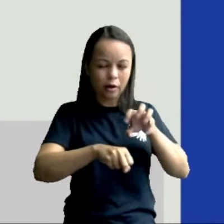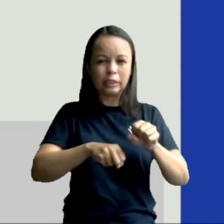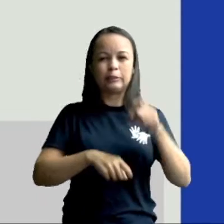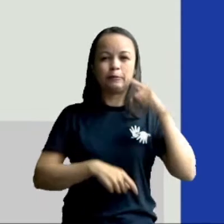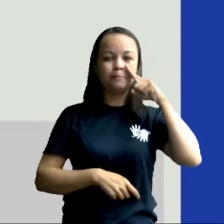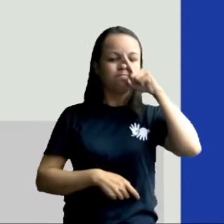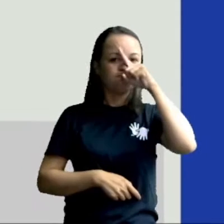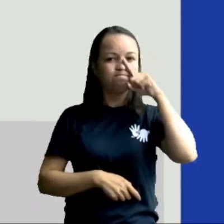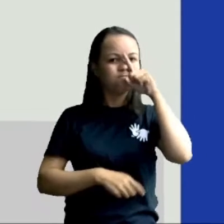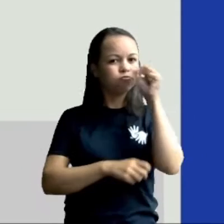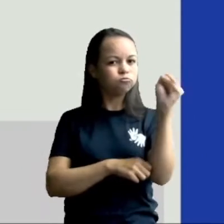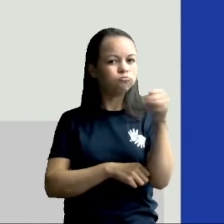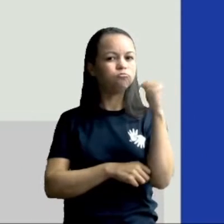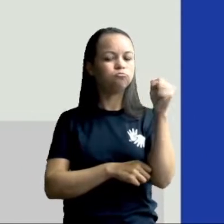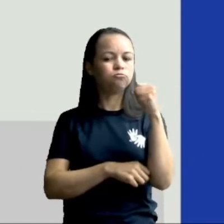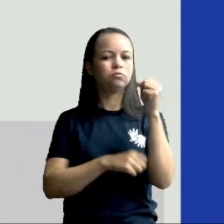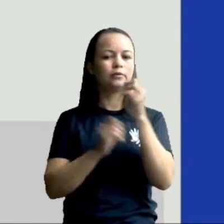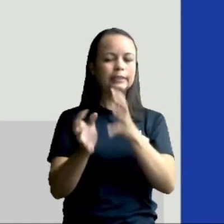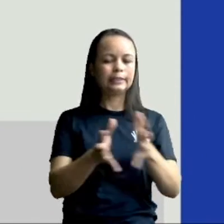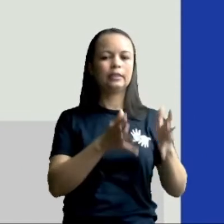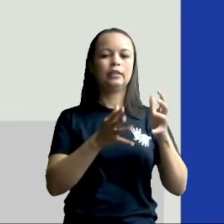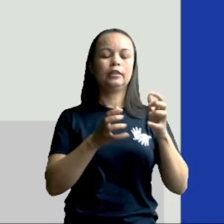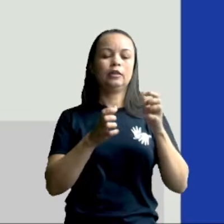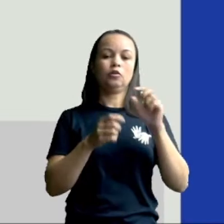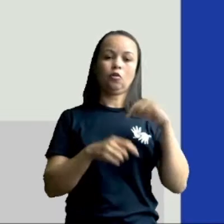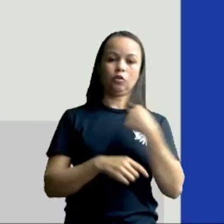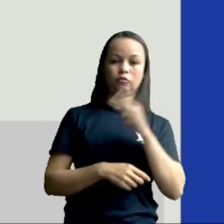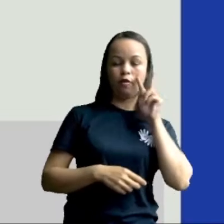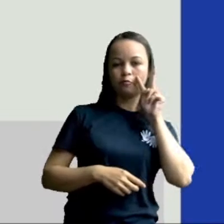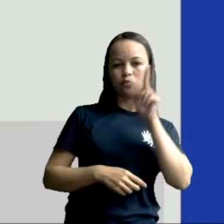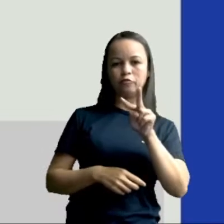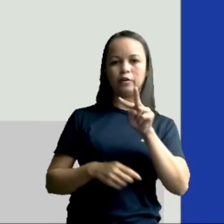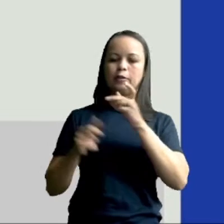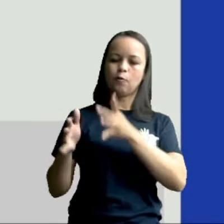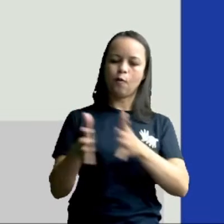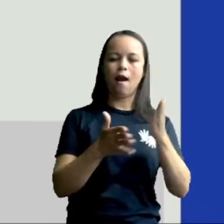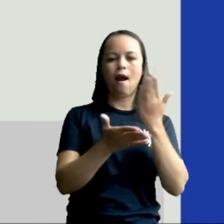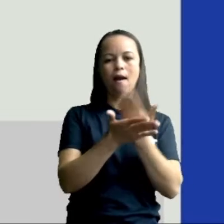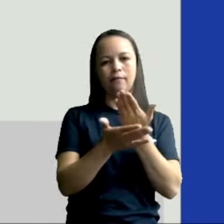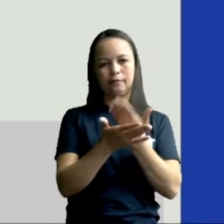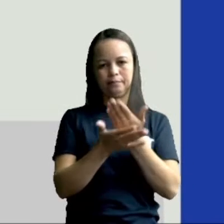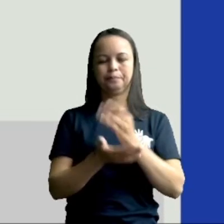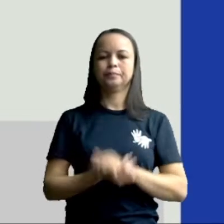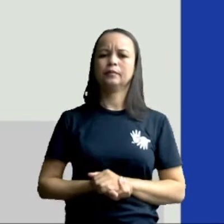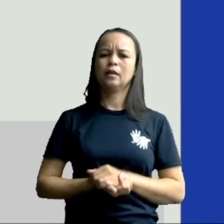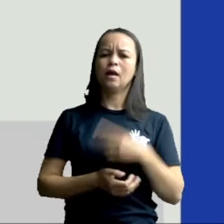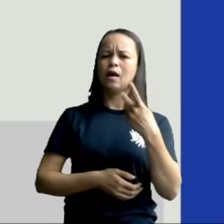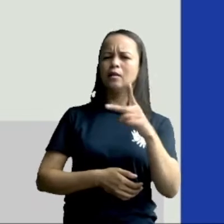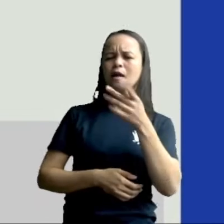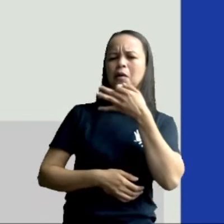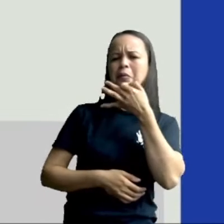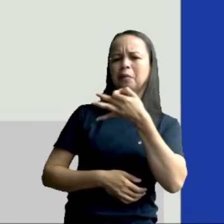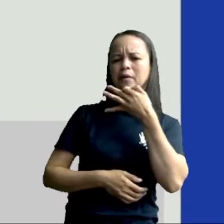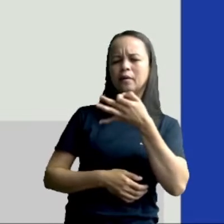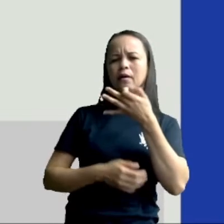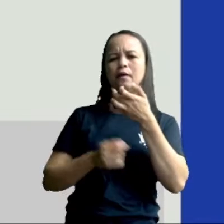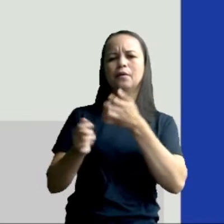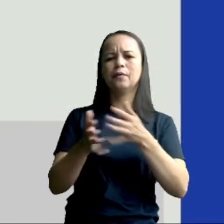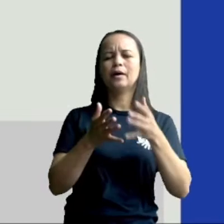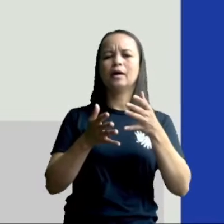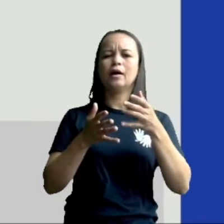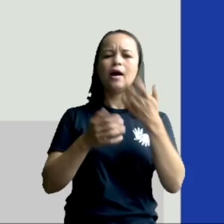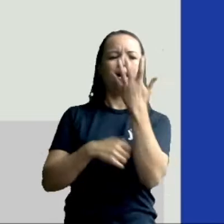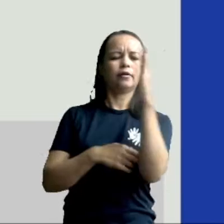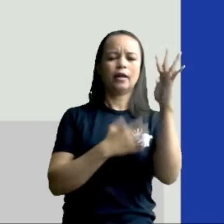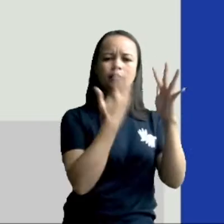gravíssimos, que a gente vai evidenciar durante a aula de hoje. Em sua opinião, a natureza está presente nos